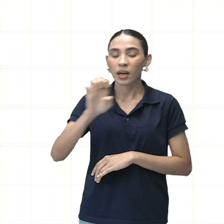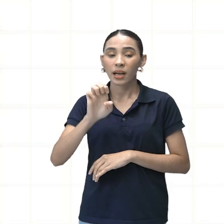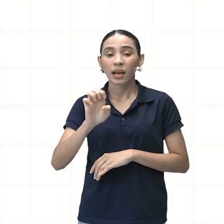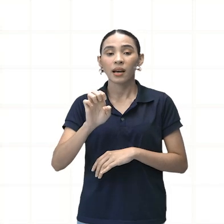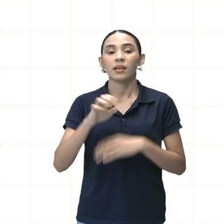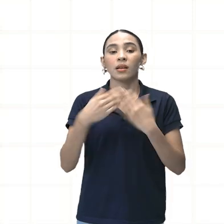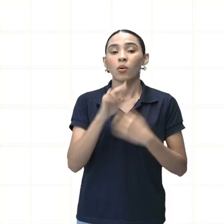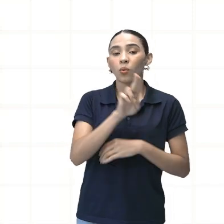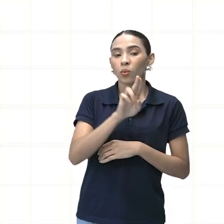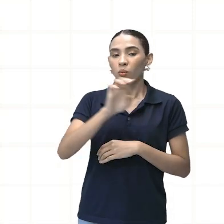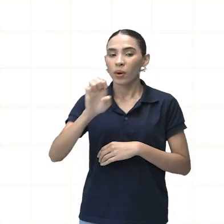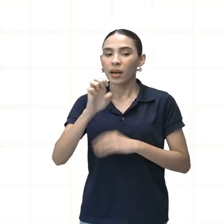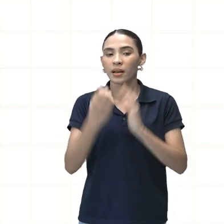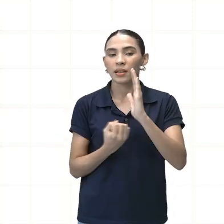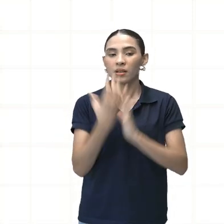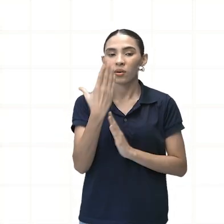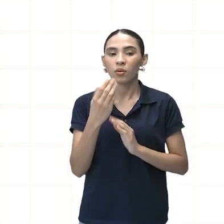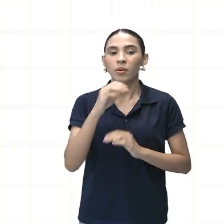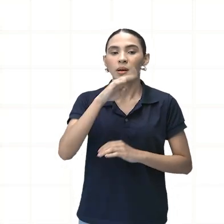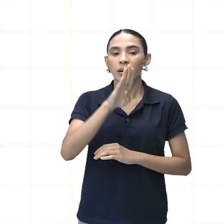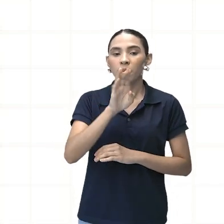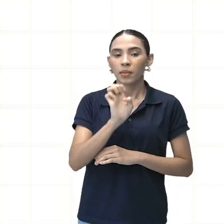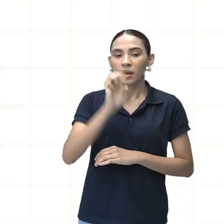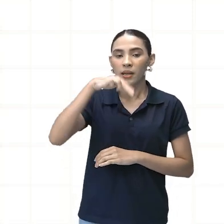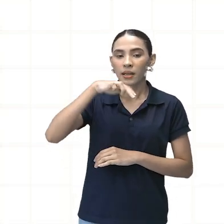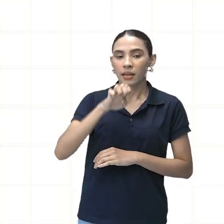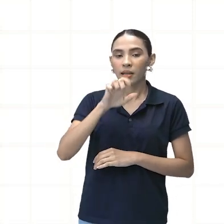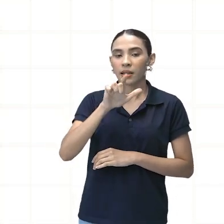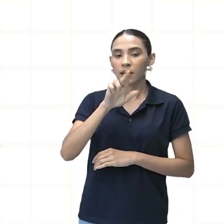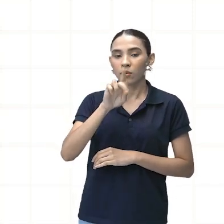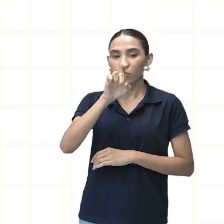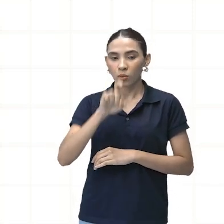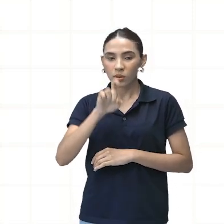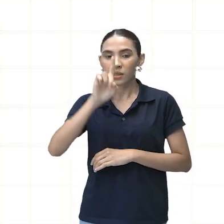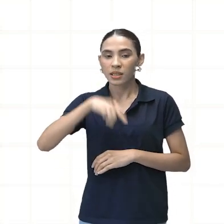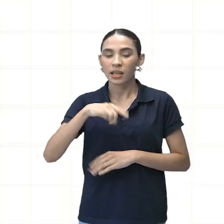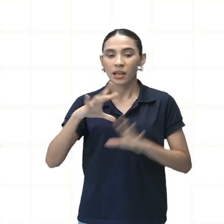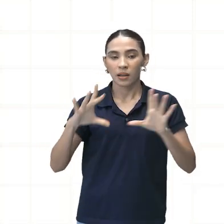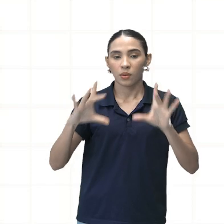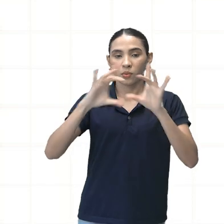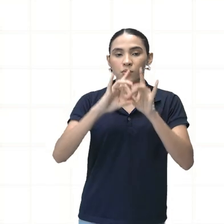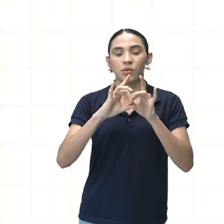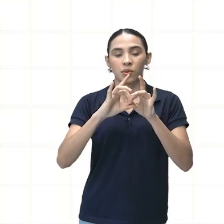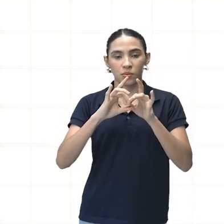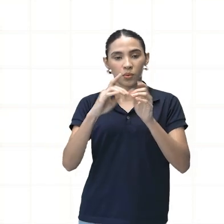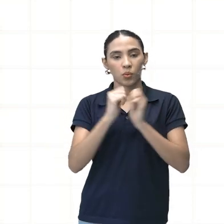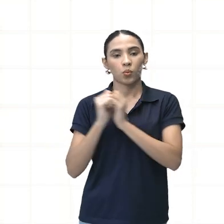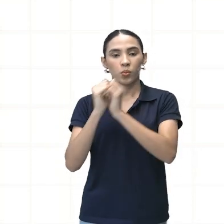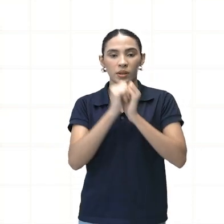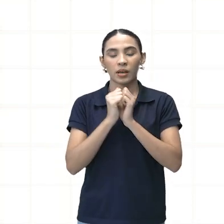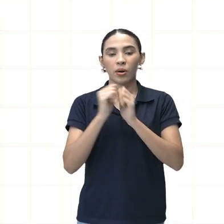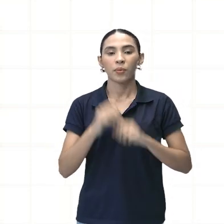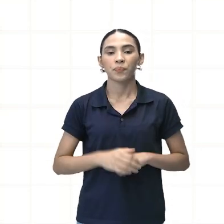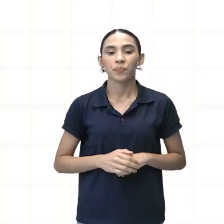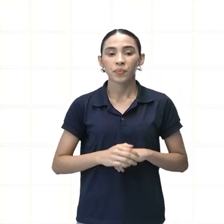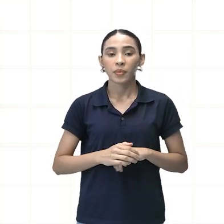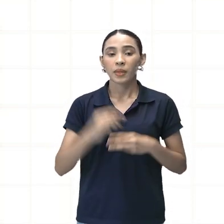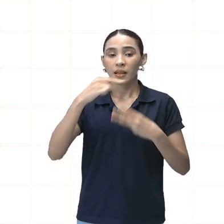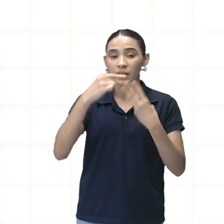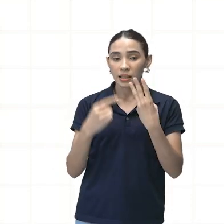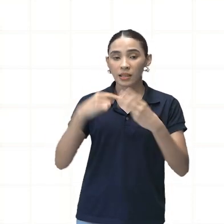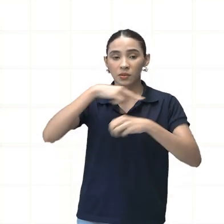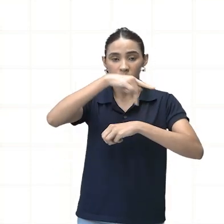ela surge a partir do Benelux, que foi a junção, a união de